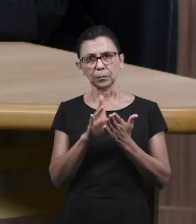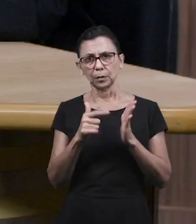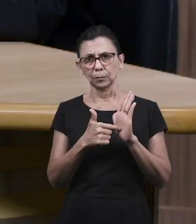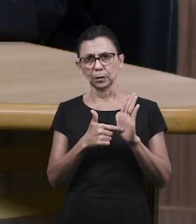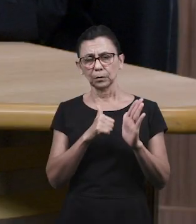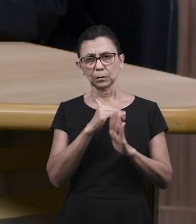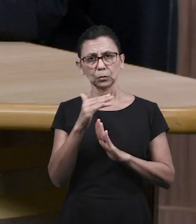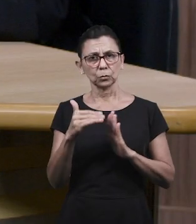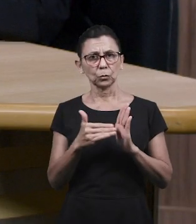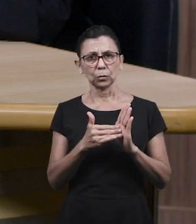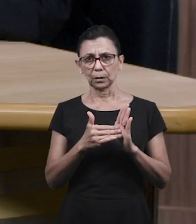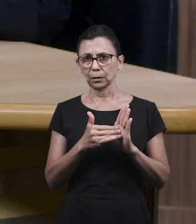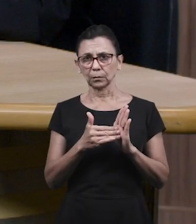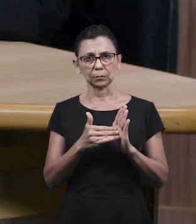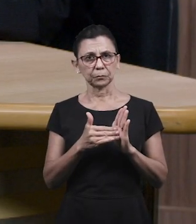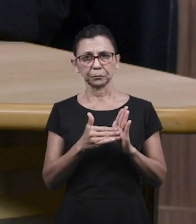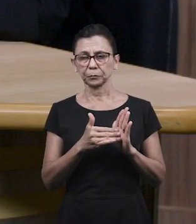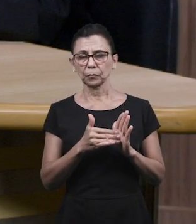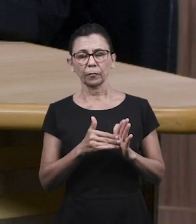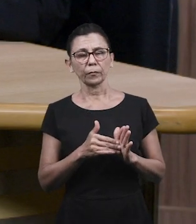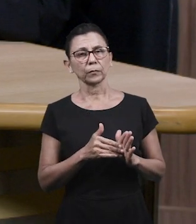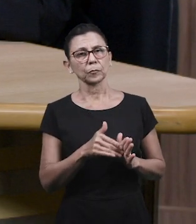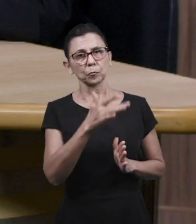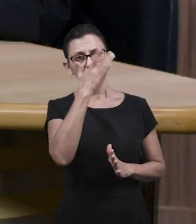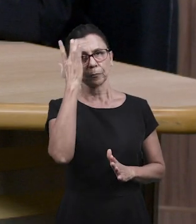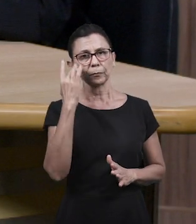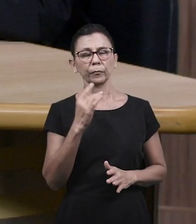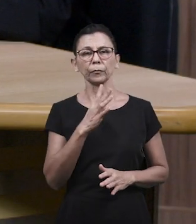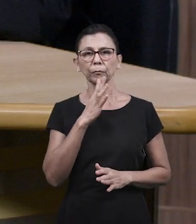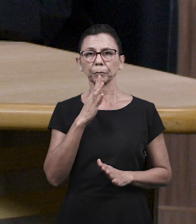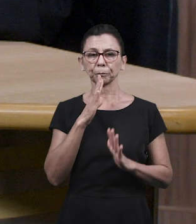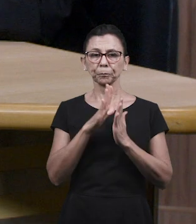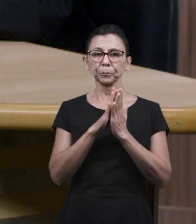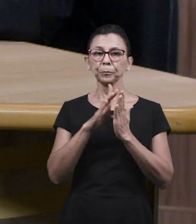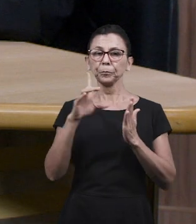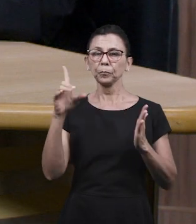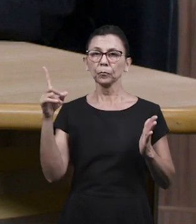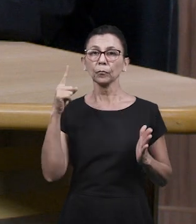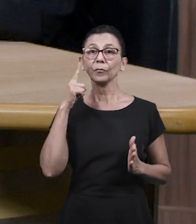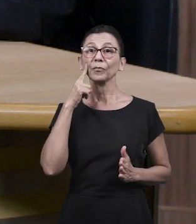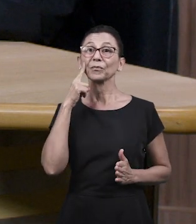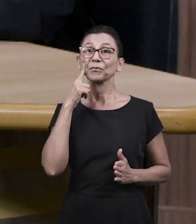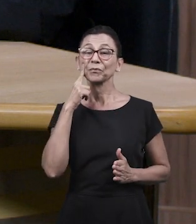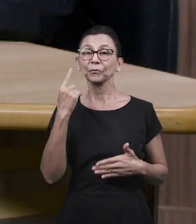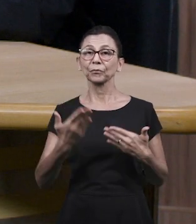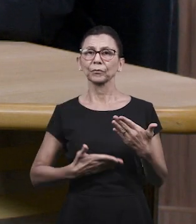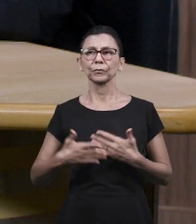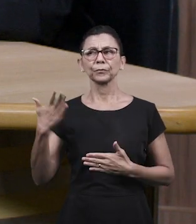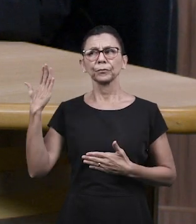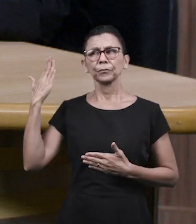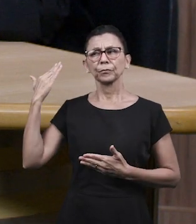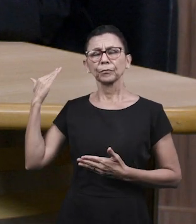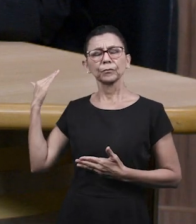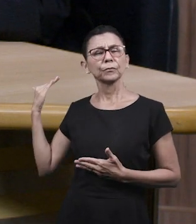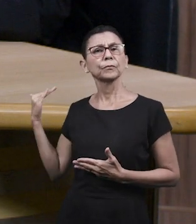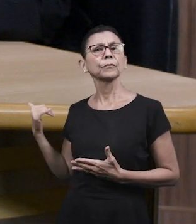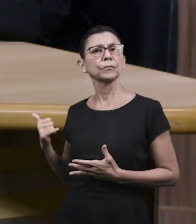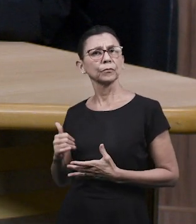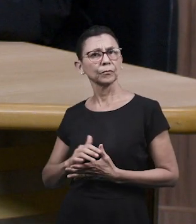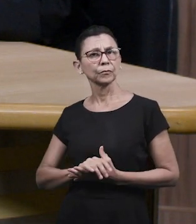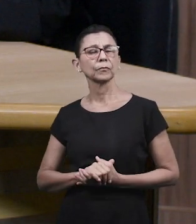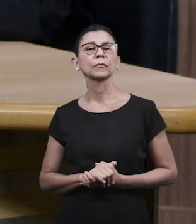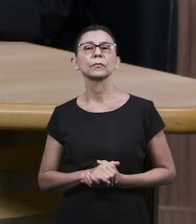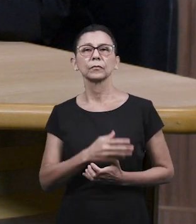palavra, né? Porque aí quem conhece a Bíblia, você vai ver a experiência de servos do passado, e eu creio que a